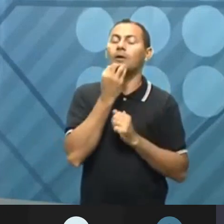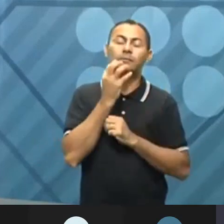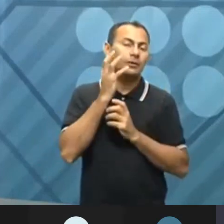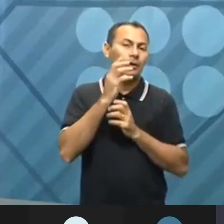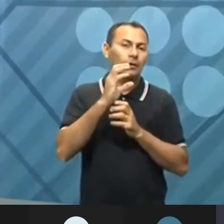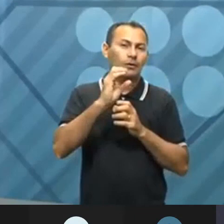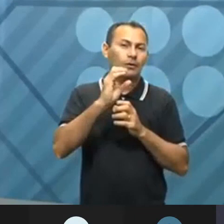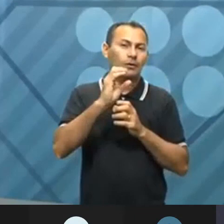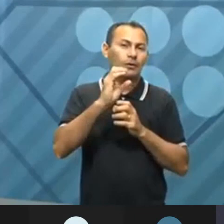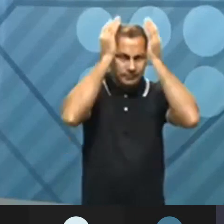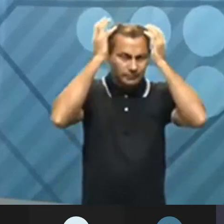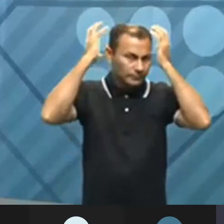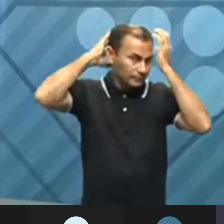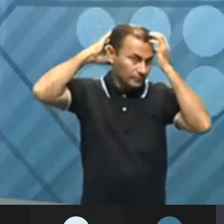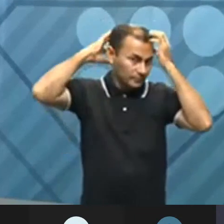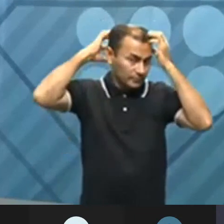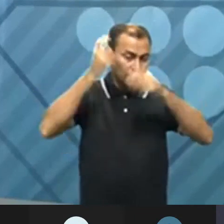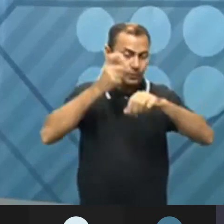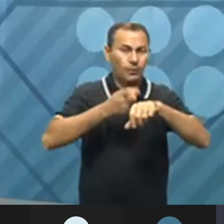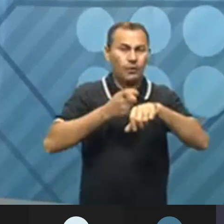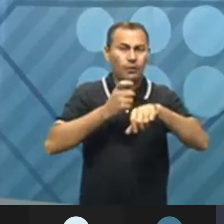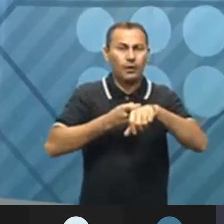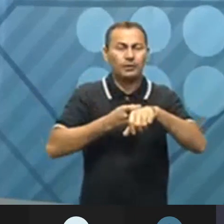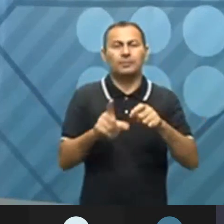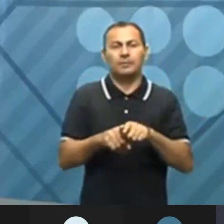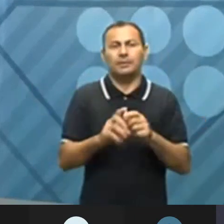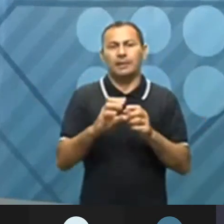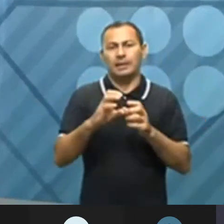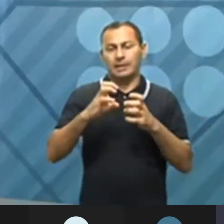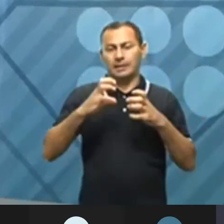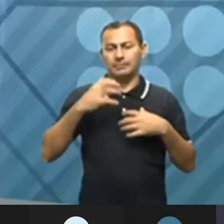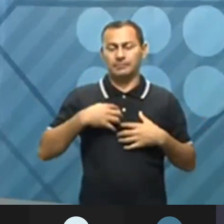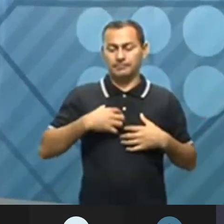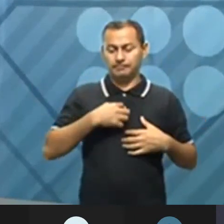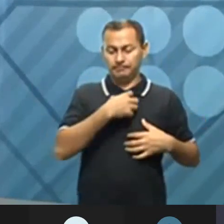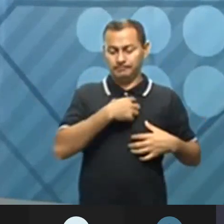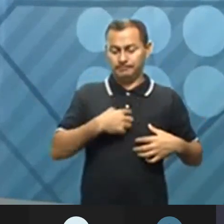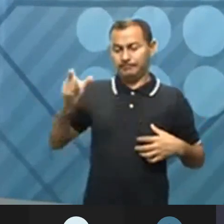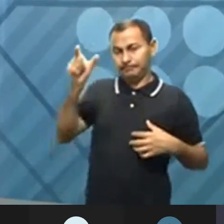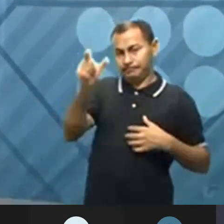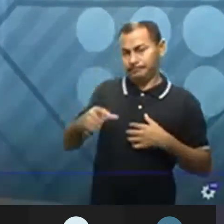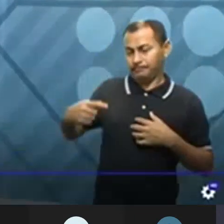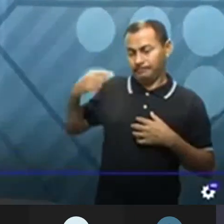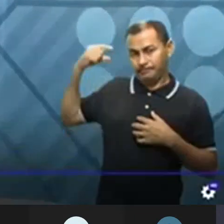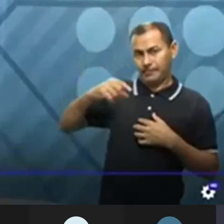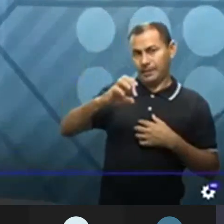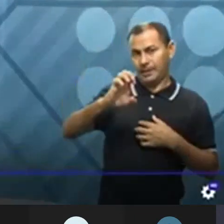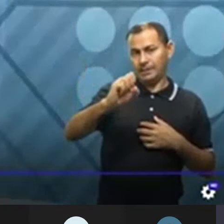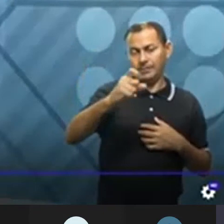pelo crânio, falei da medula espinal protegida pela coluna vertebral, e os